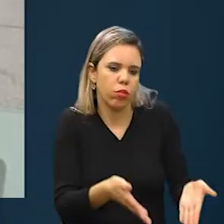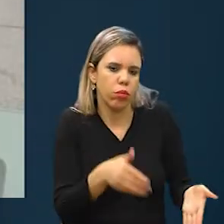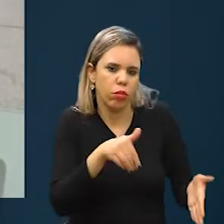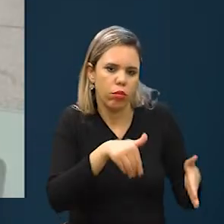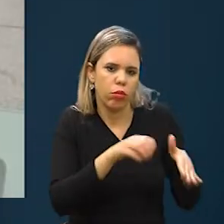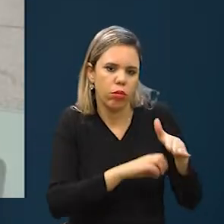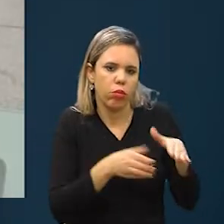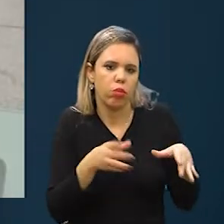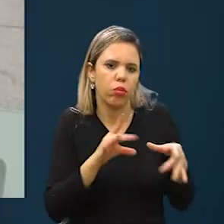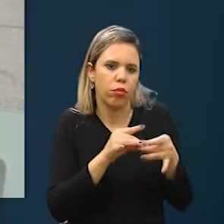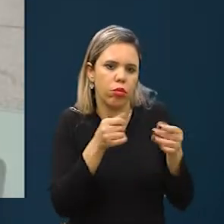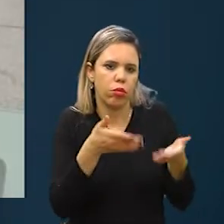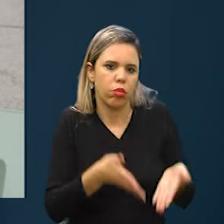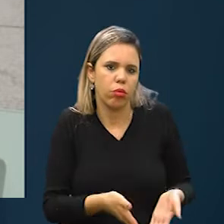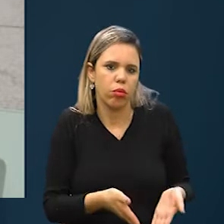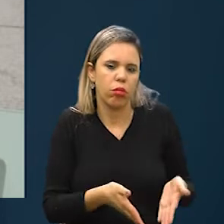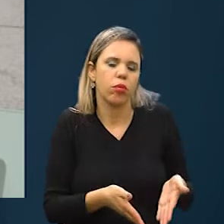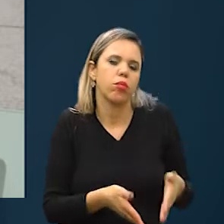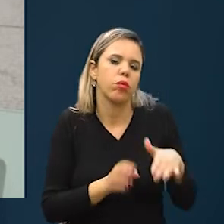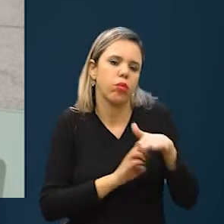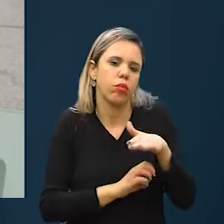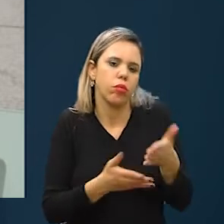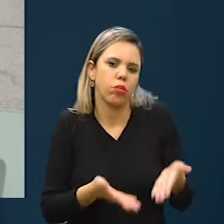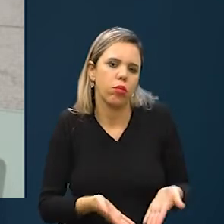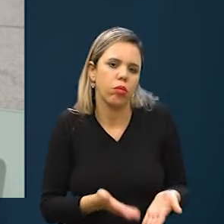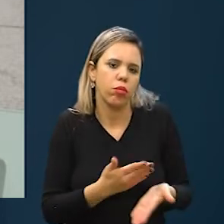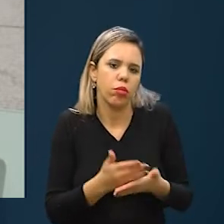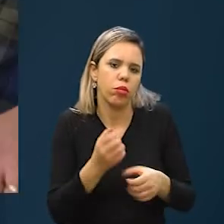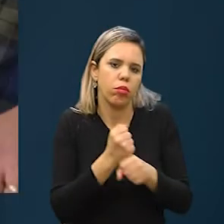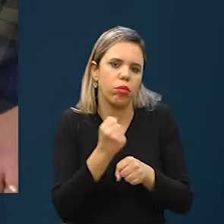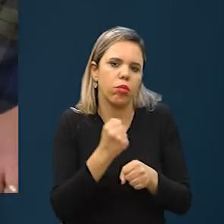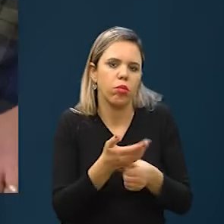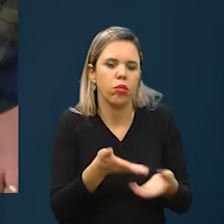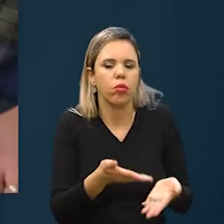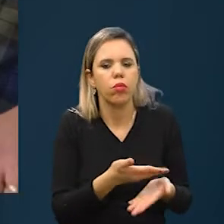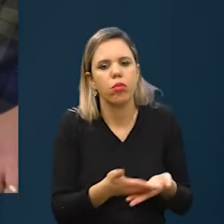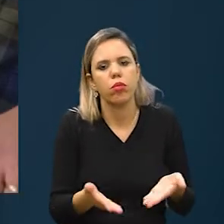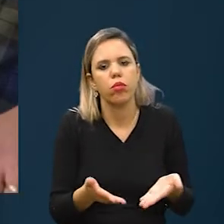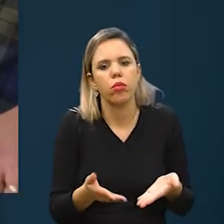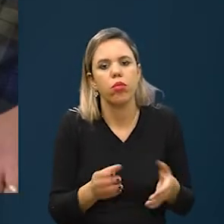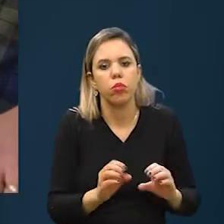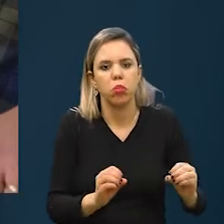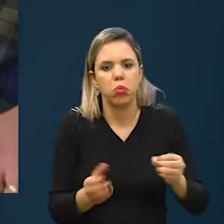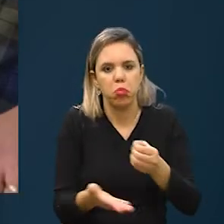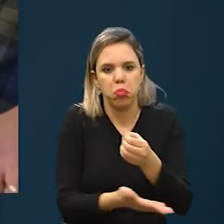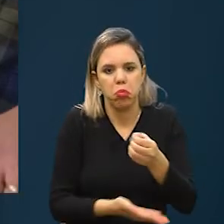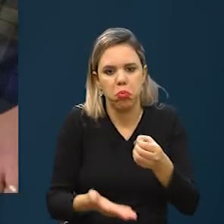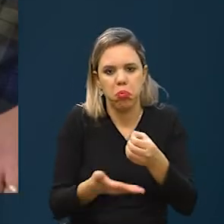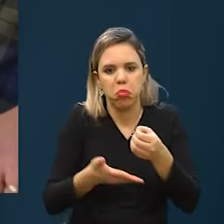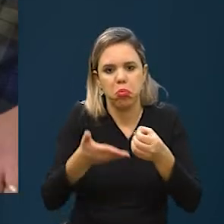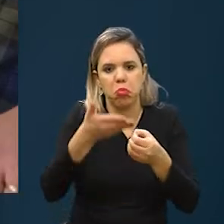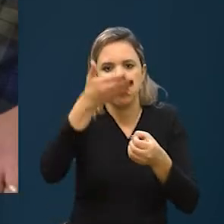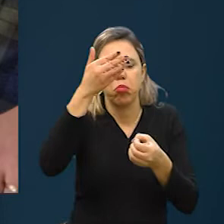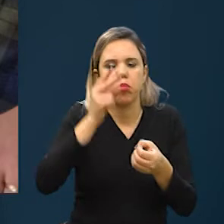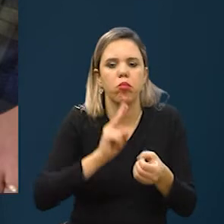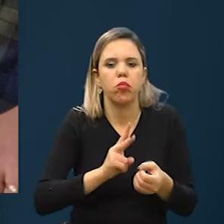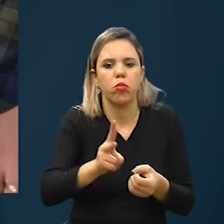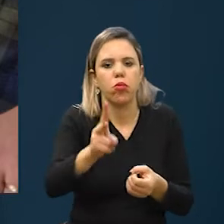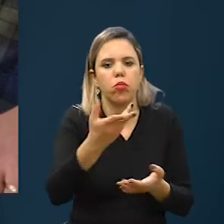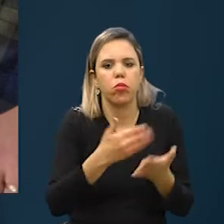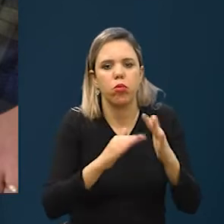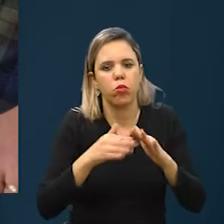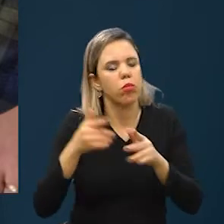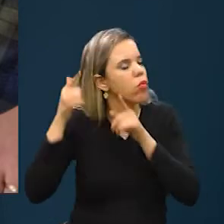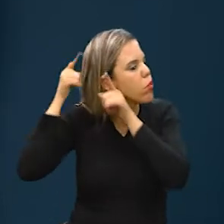Daniel para fazer companhia para mim nessa holding que nós estávamos construindo e começamos do zero nessa holding. Eu continuei